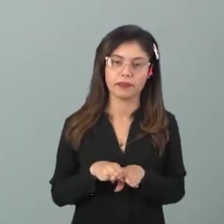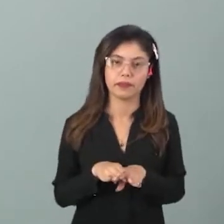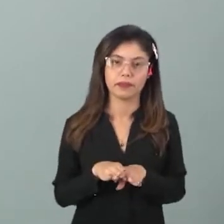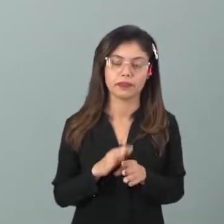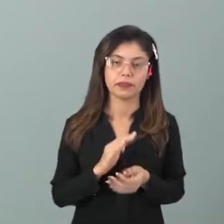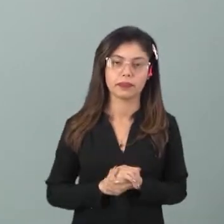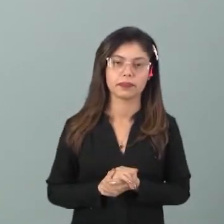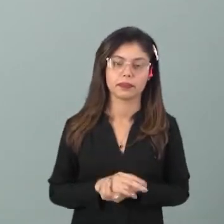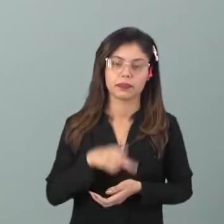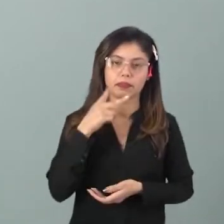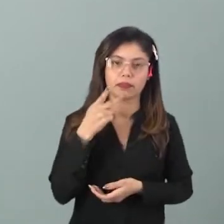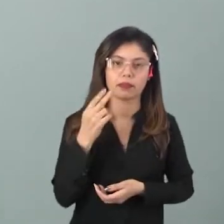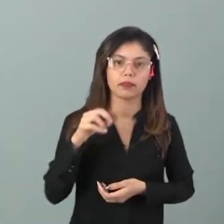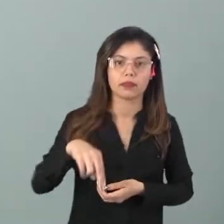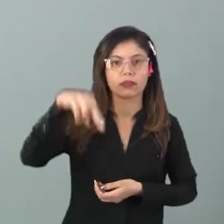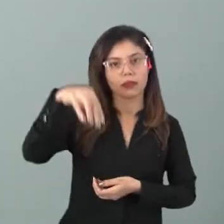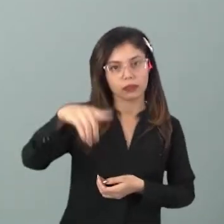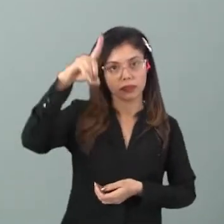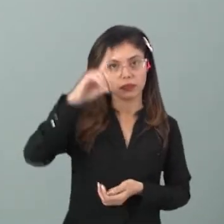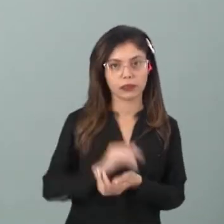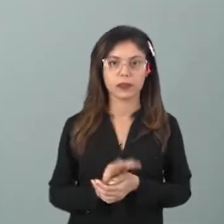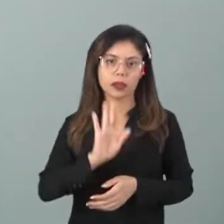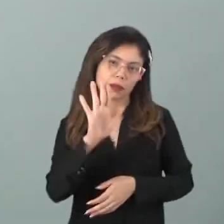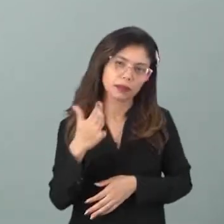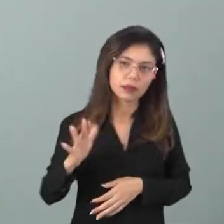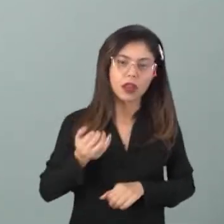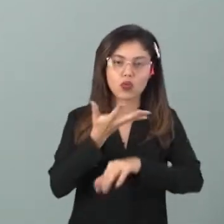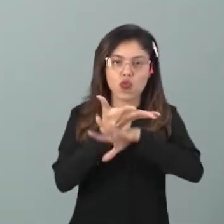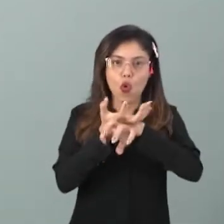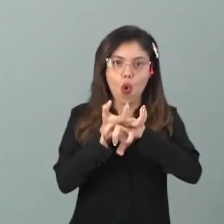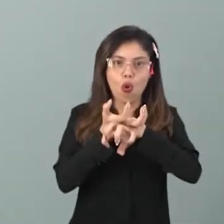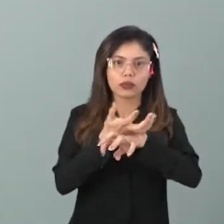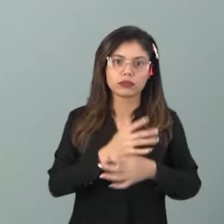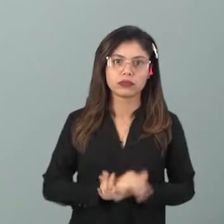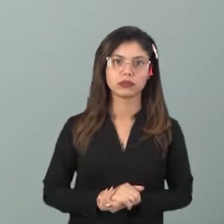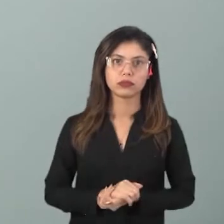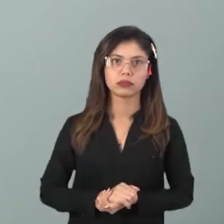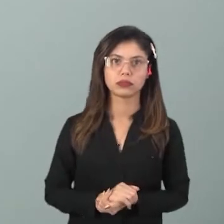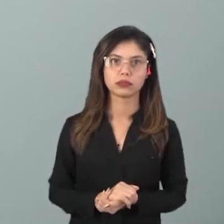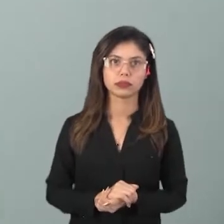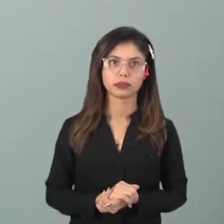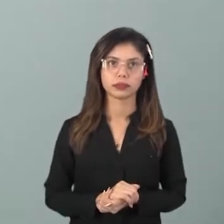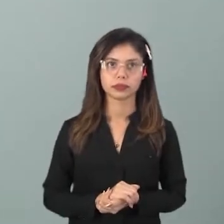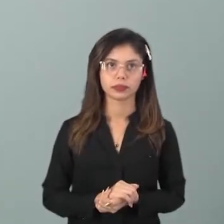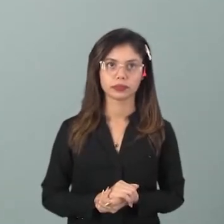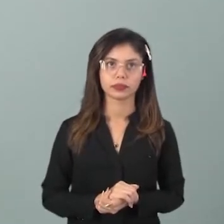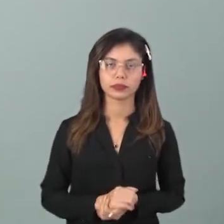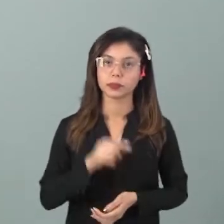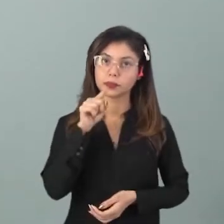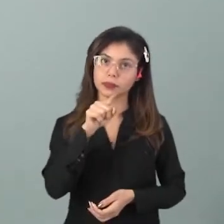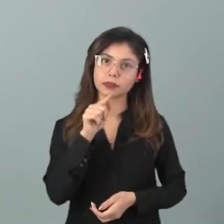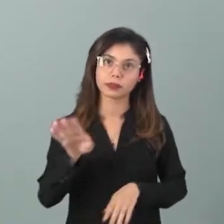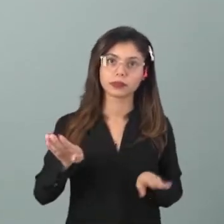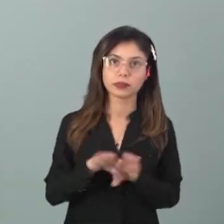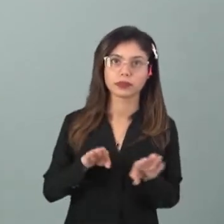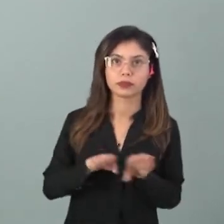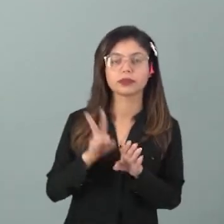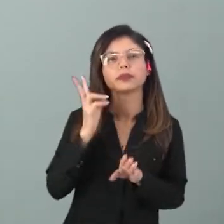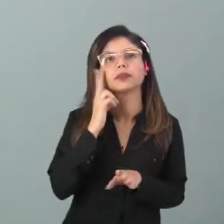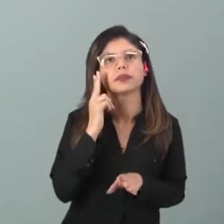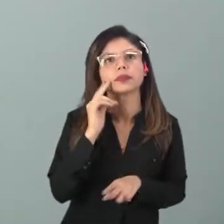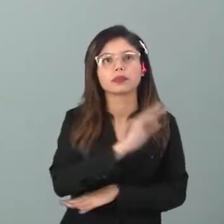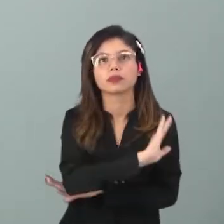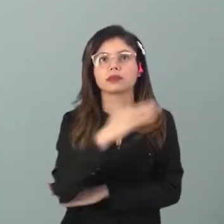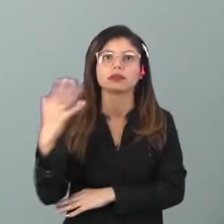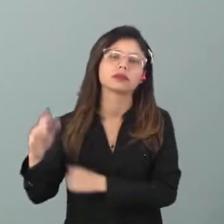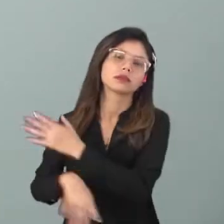região Nordeste, a gente já vai ter mais a questão da seca mesmo, tá? E aqui nós temos os fenômenos naturais